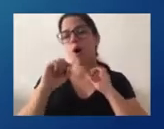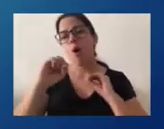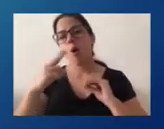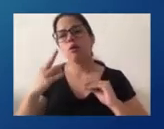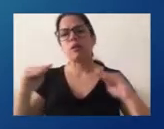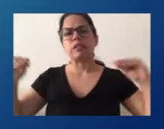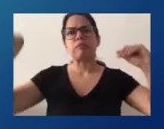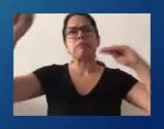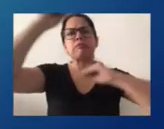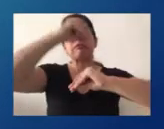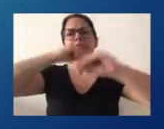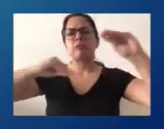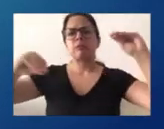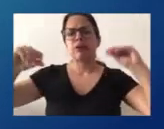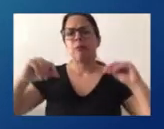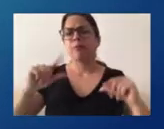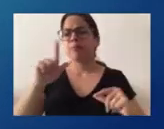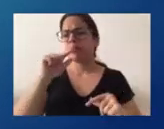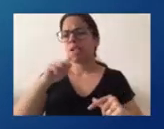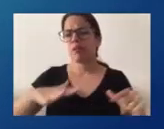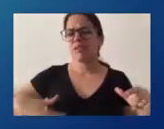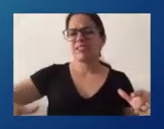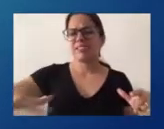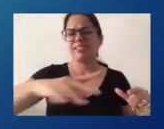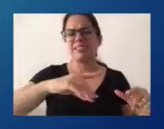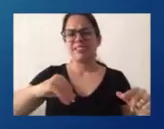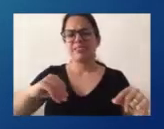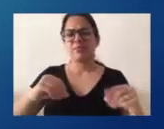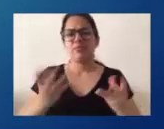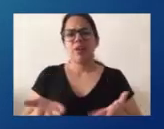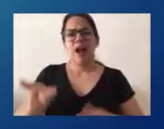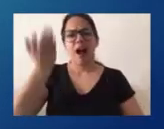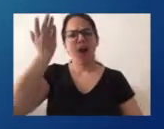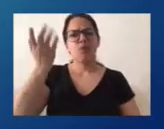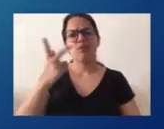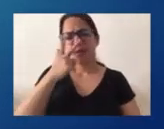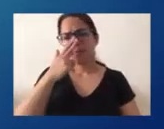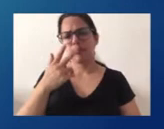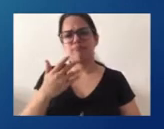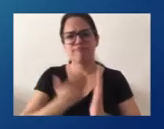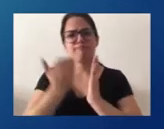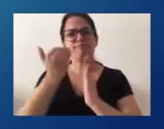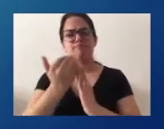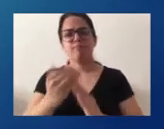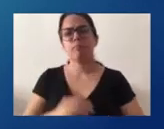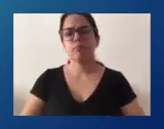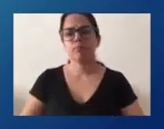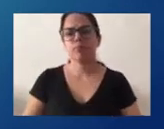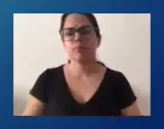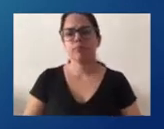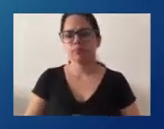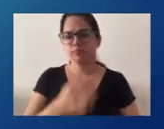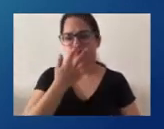A umidade ela influencia em alguns fatores, como, por exemplo, favorecer o surgimento de fungos e bactérias, né, que vão se proliferar nesses ambientes com excesso de